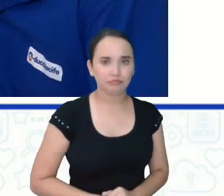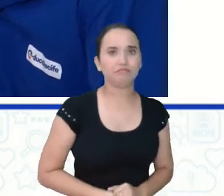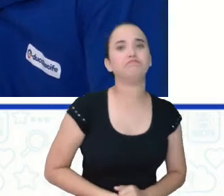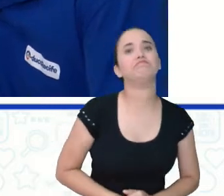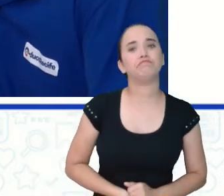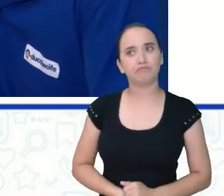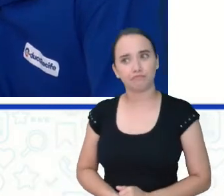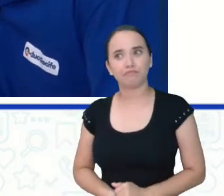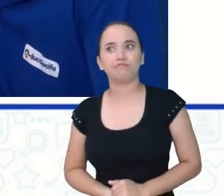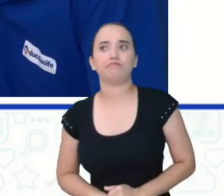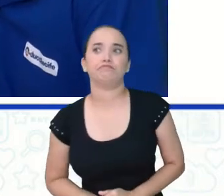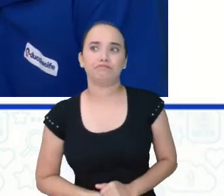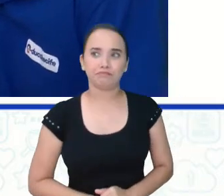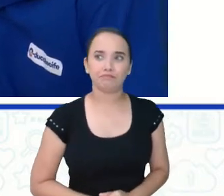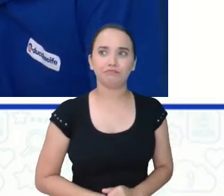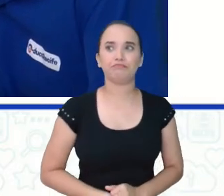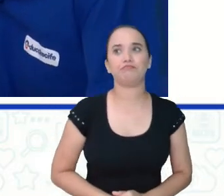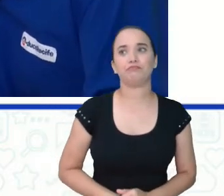chegar.